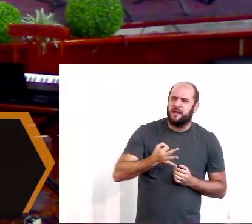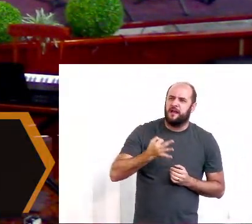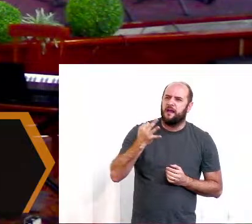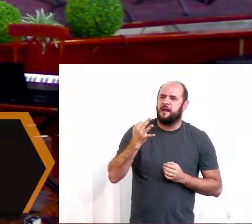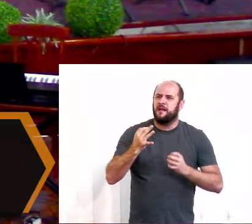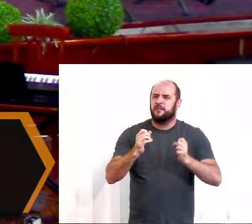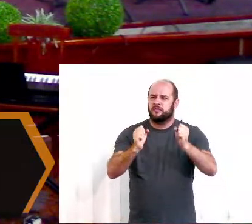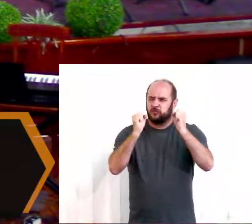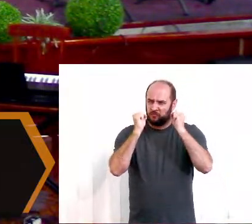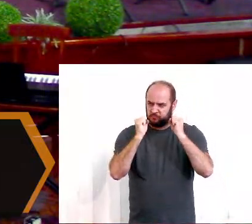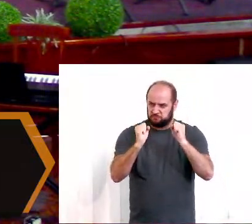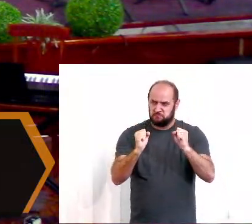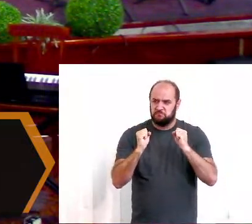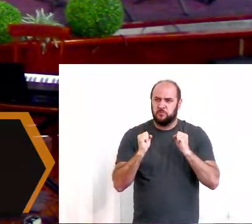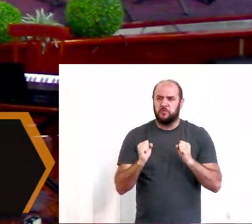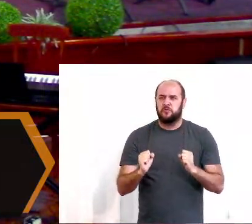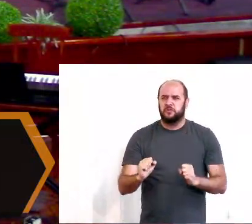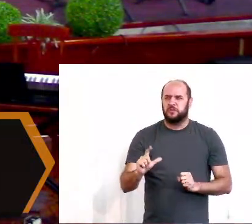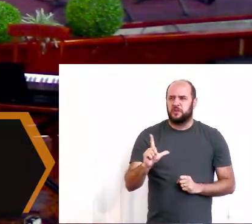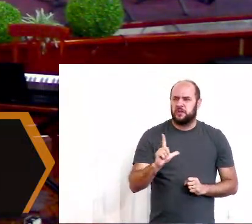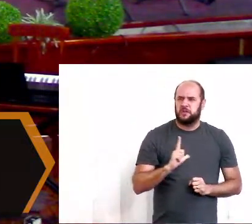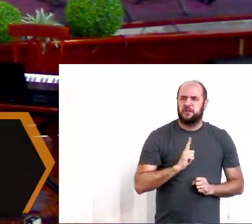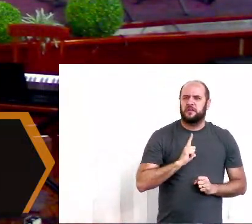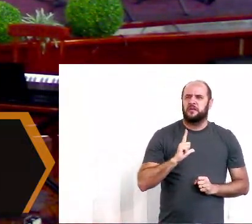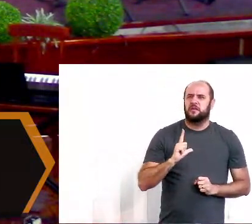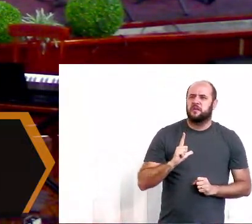bem certo que é